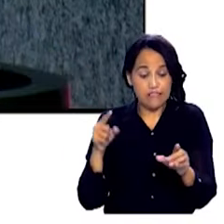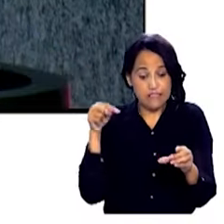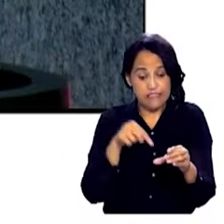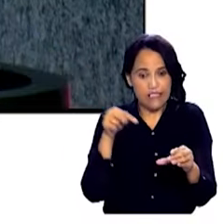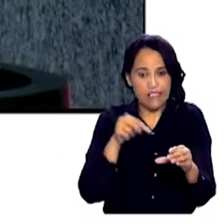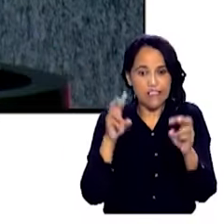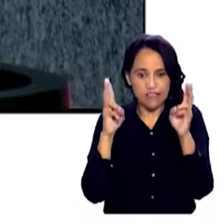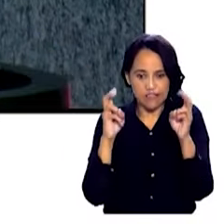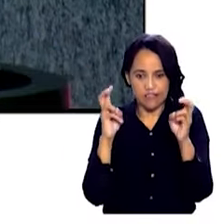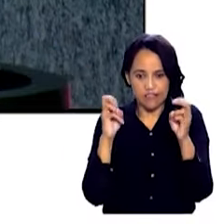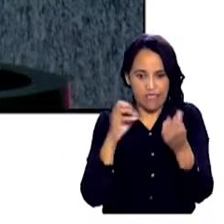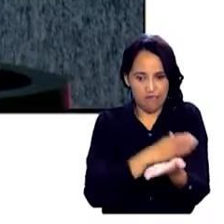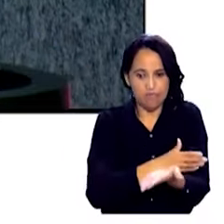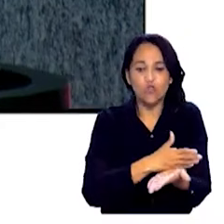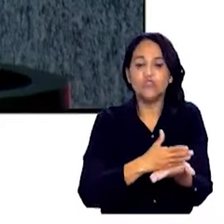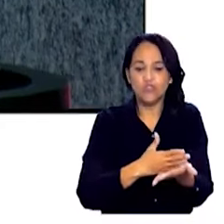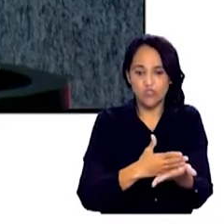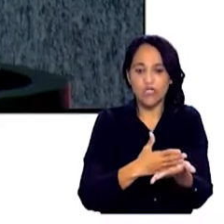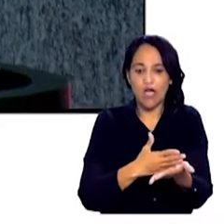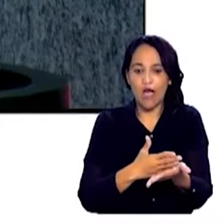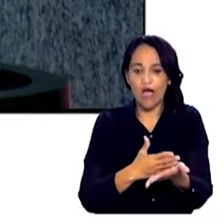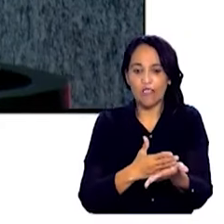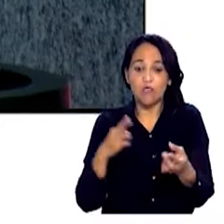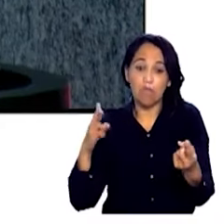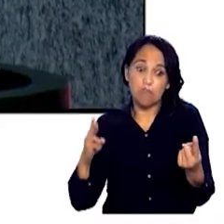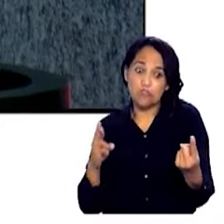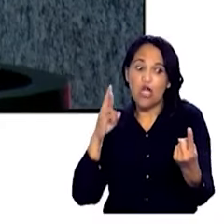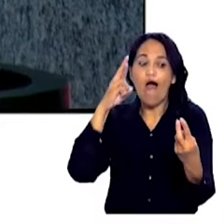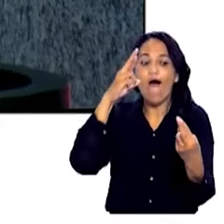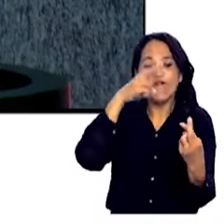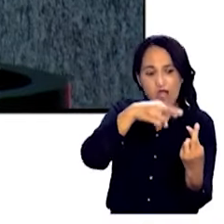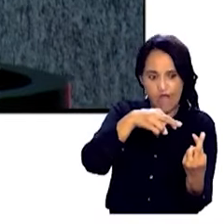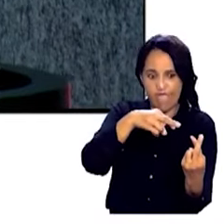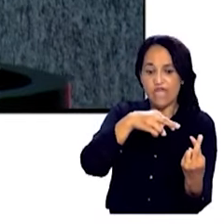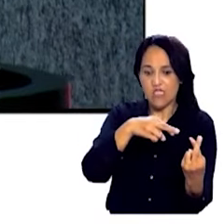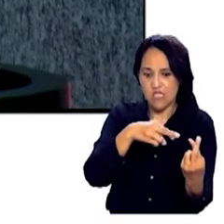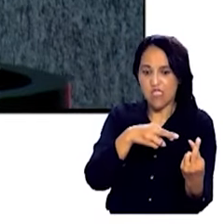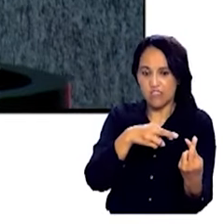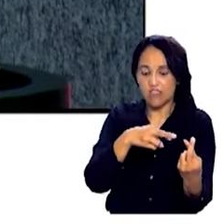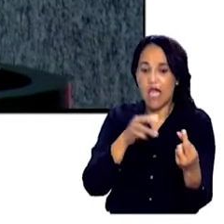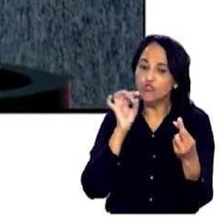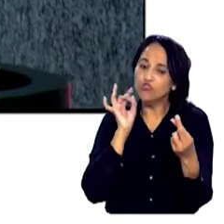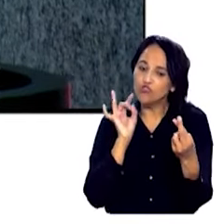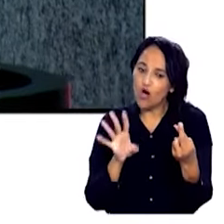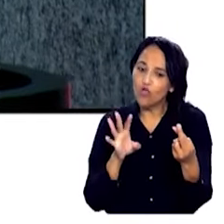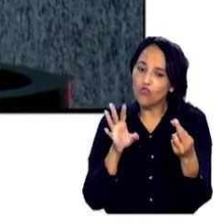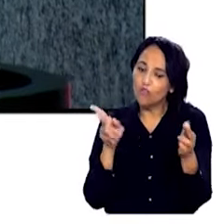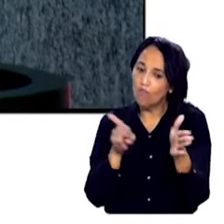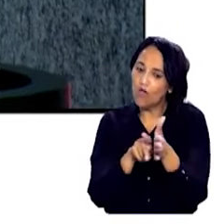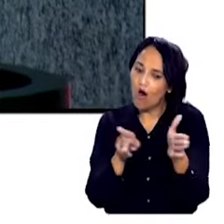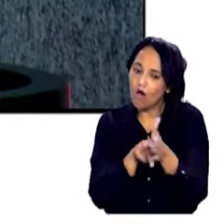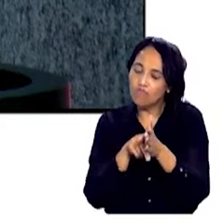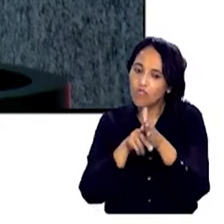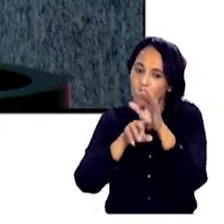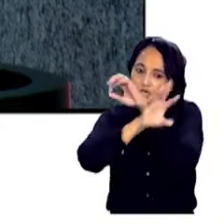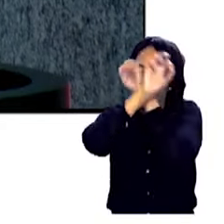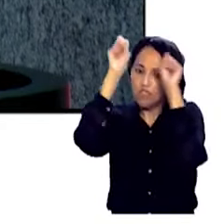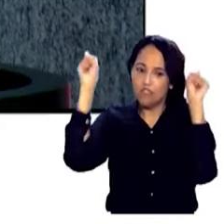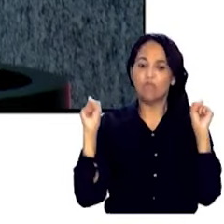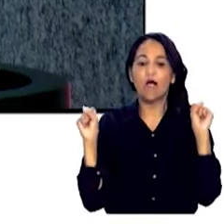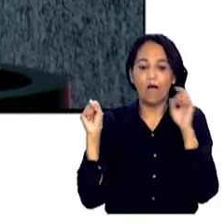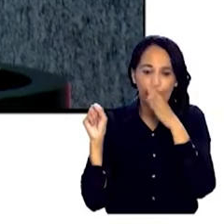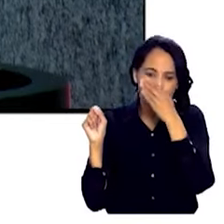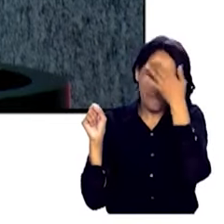competência originária eh nos casos de referência pertence ao próprio tribunal mas são casos raros esses casos de referência estão incluídos nesses meus